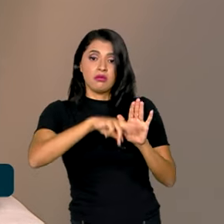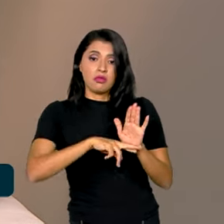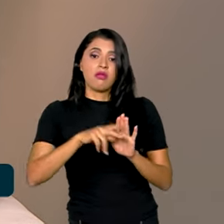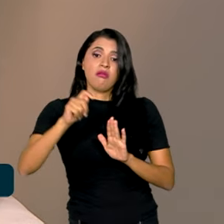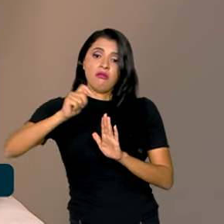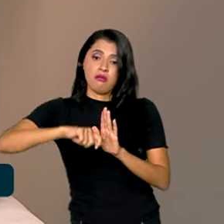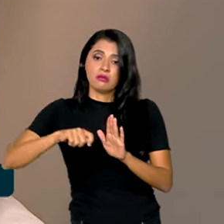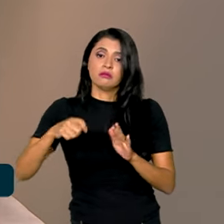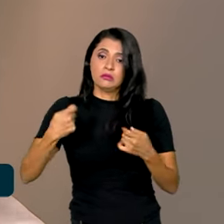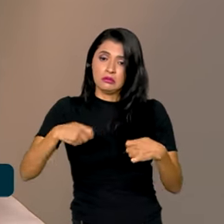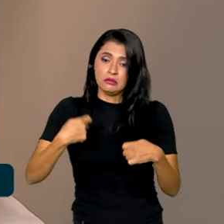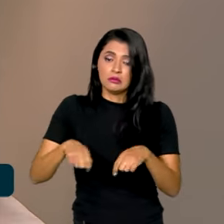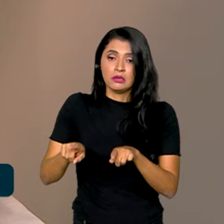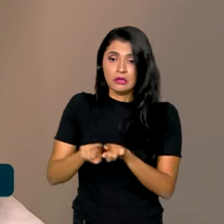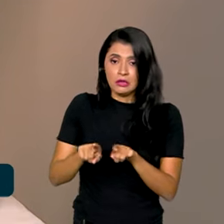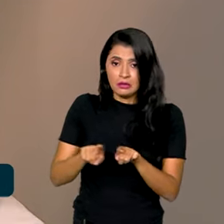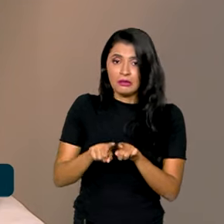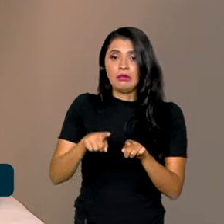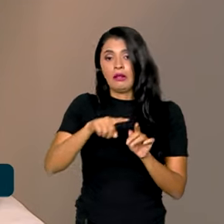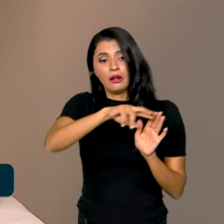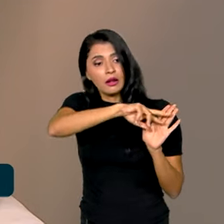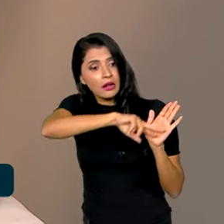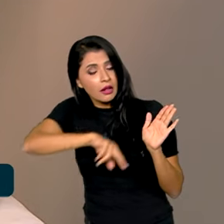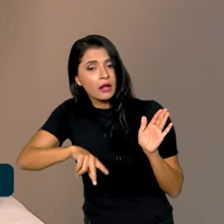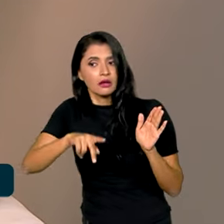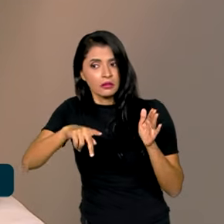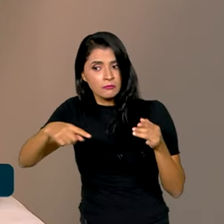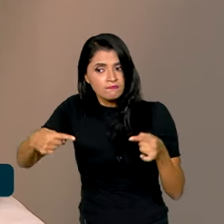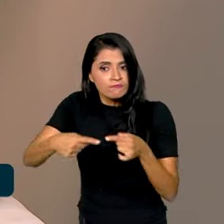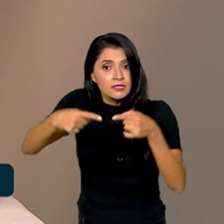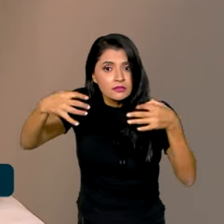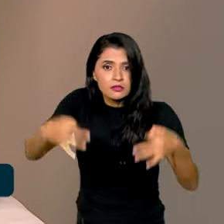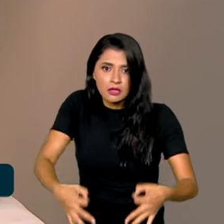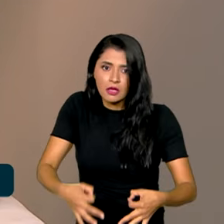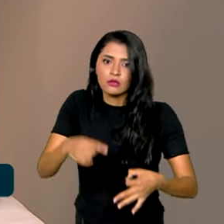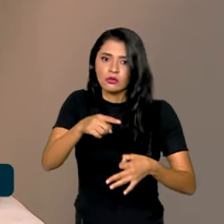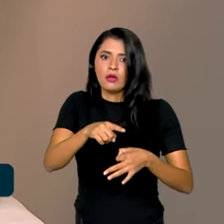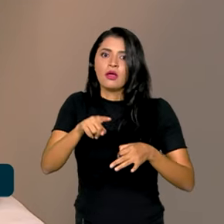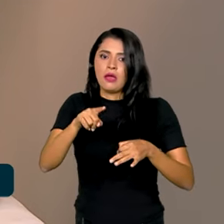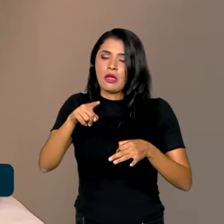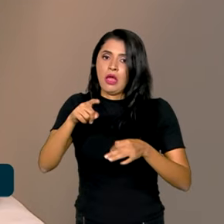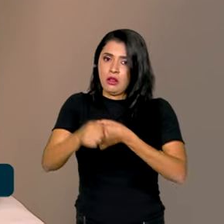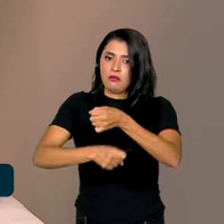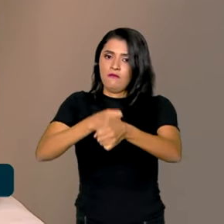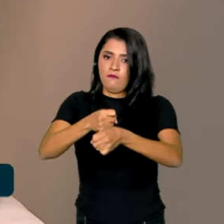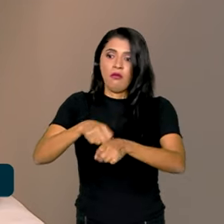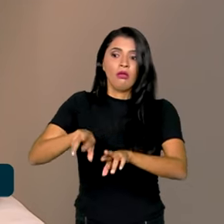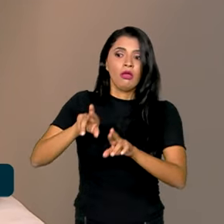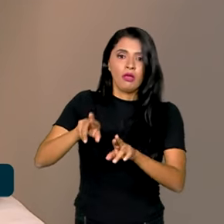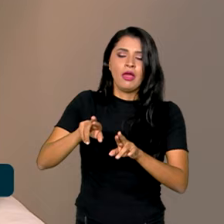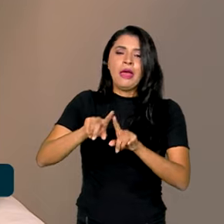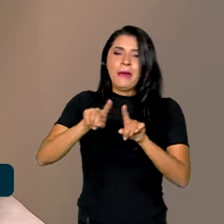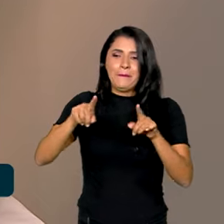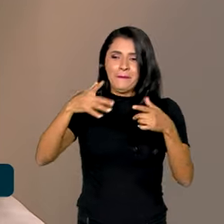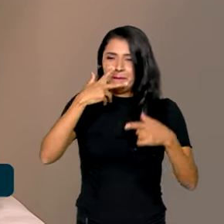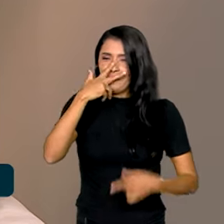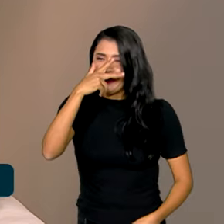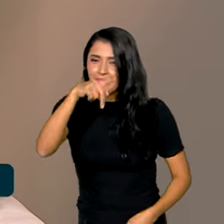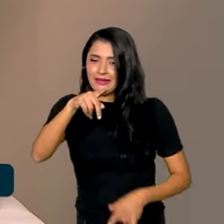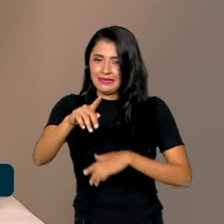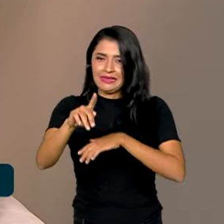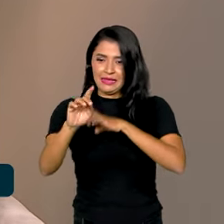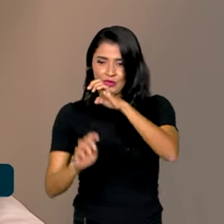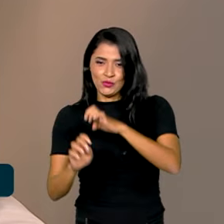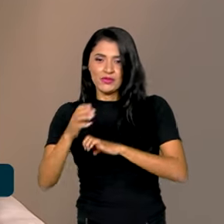também a questão do arcabouço fiscal dê certo, que é o grande gargalo para o ano que vem. Mas parece que a indústria está